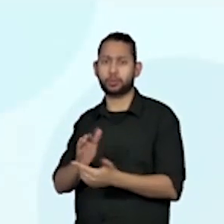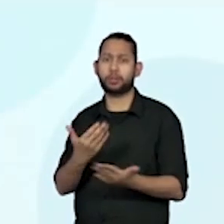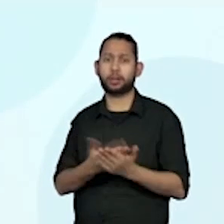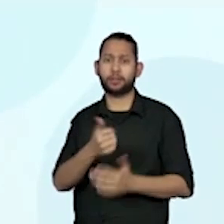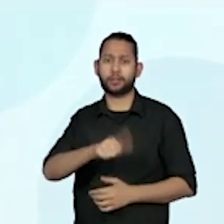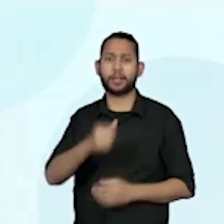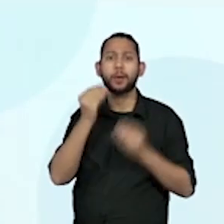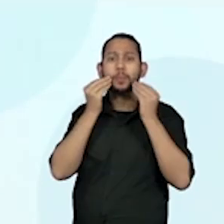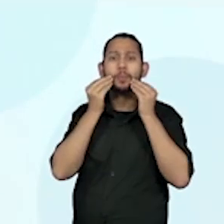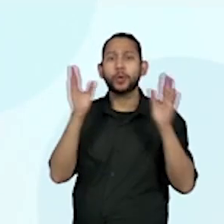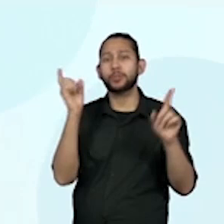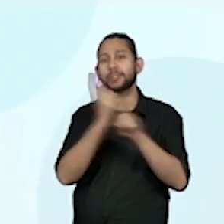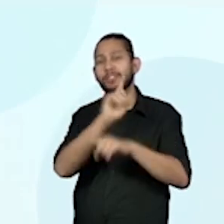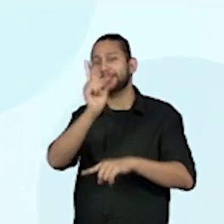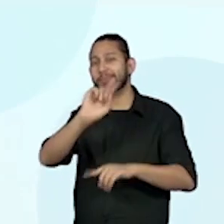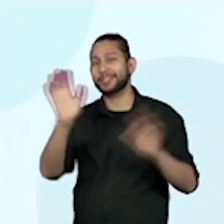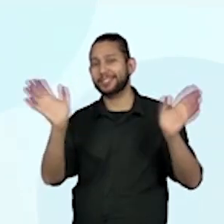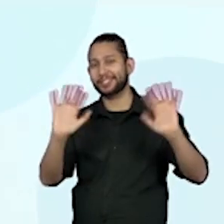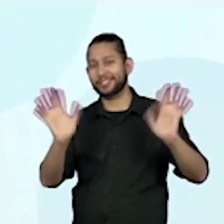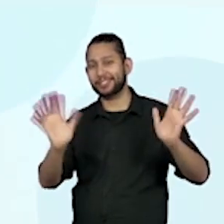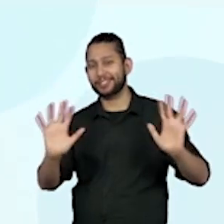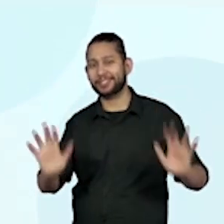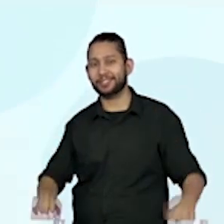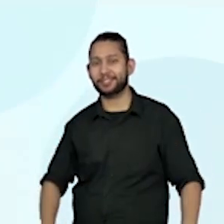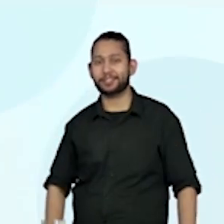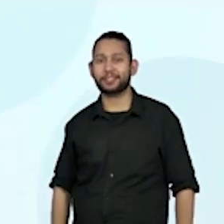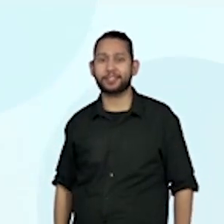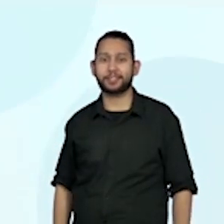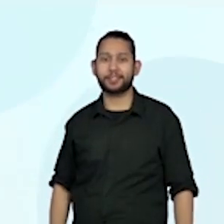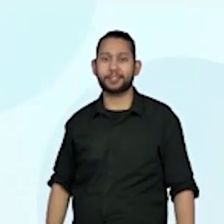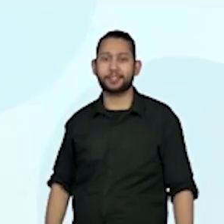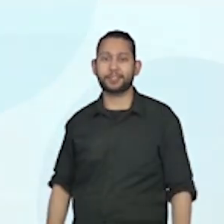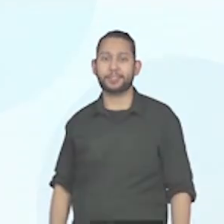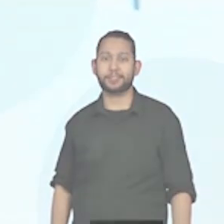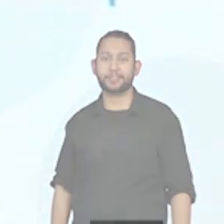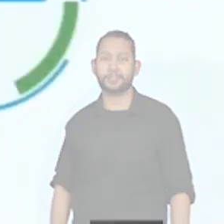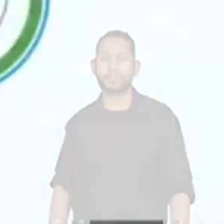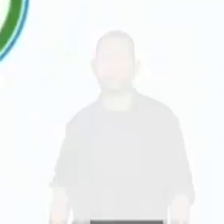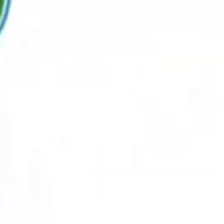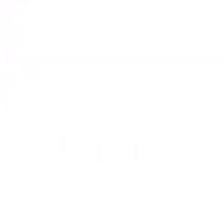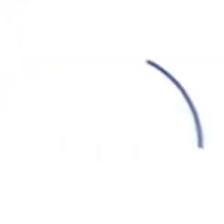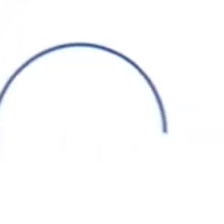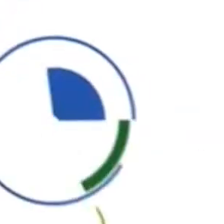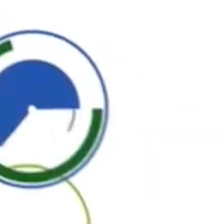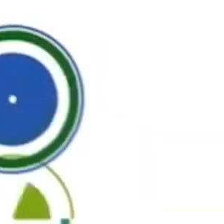Beijão e até a próxima. Tchau, tchau.